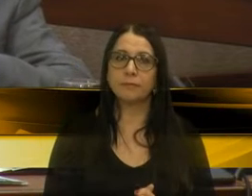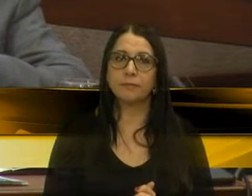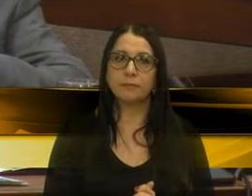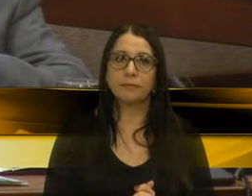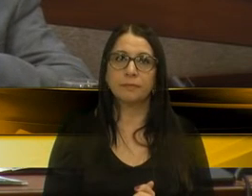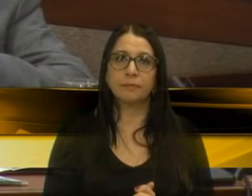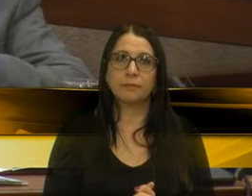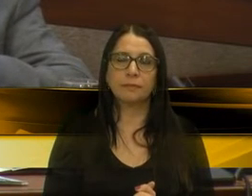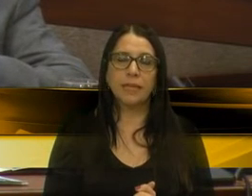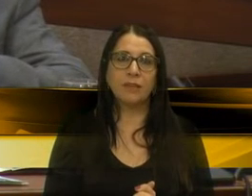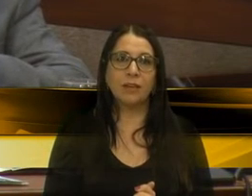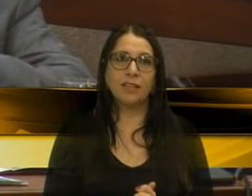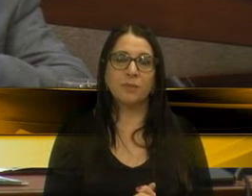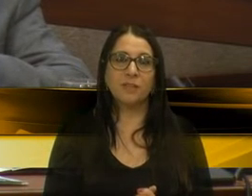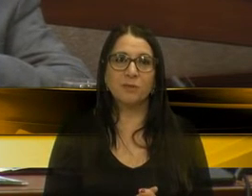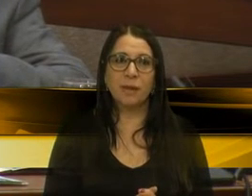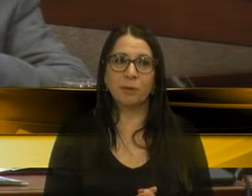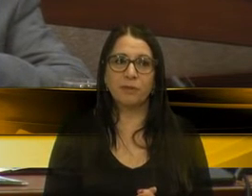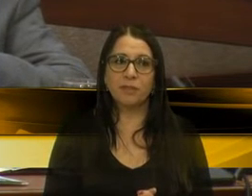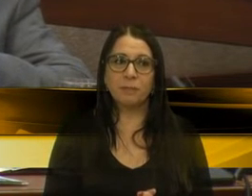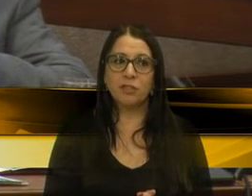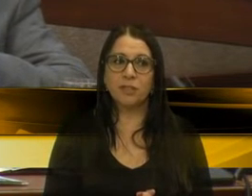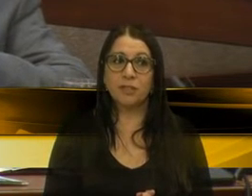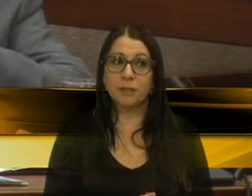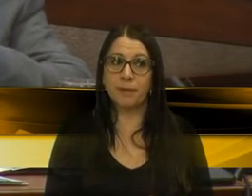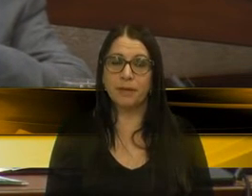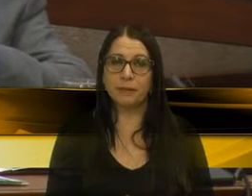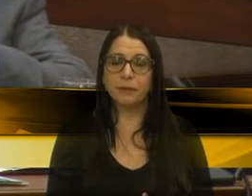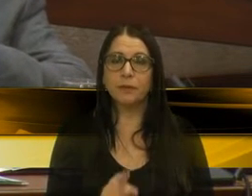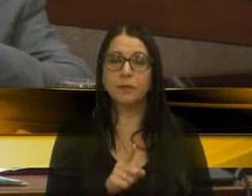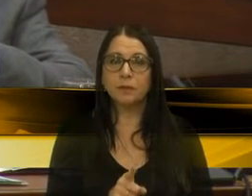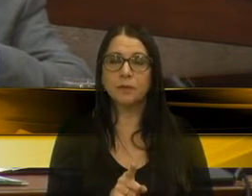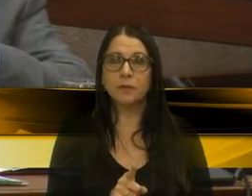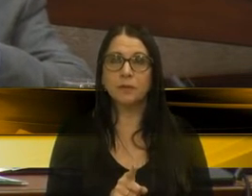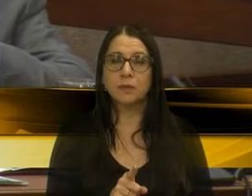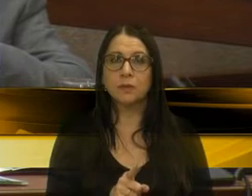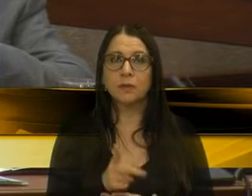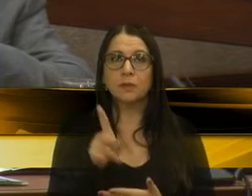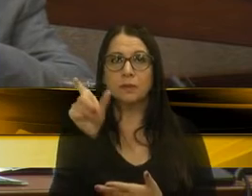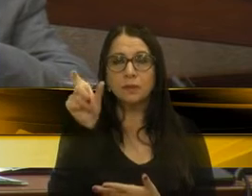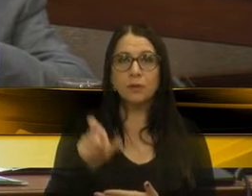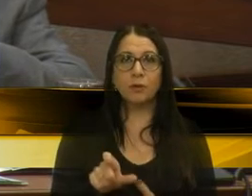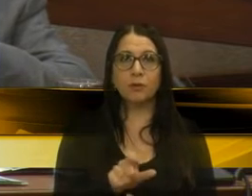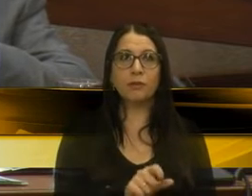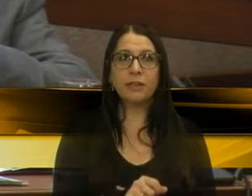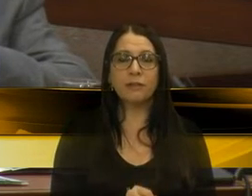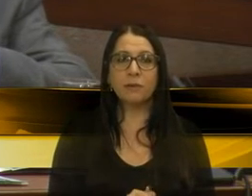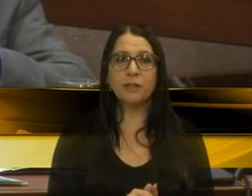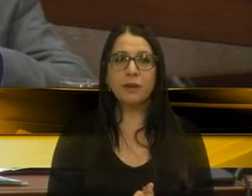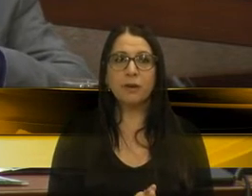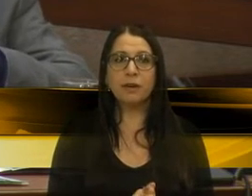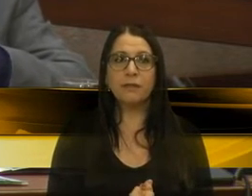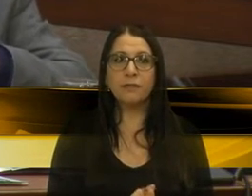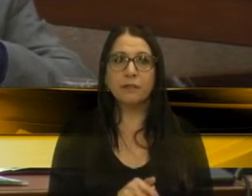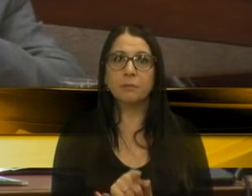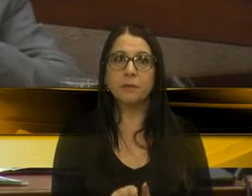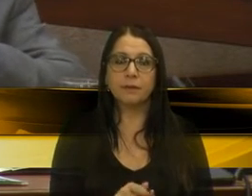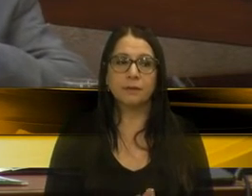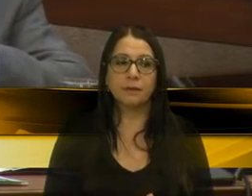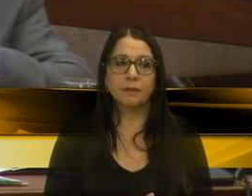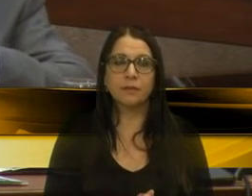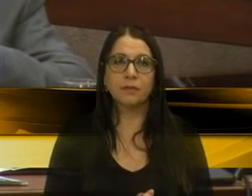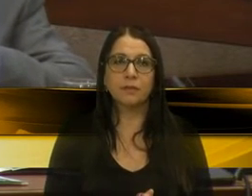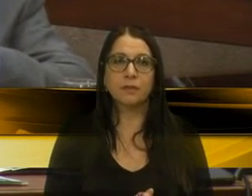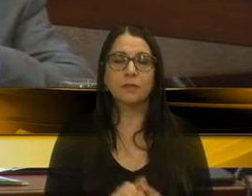empresário dinâmico, arrojado, de muita Uma visão parte. e uma Uma pessoa de parte, uma vereador. sensibilidade humana fora do comum.